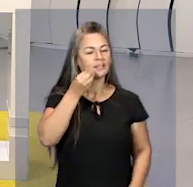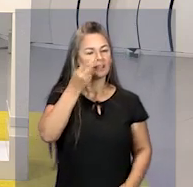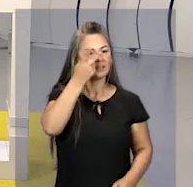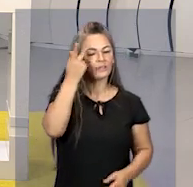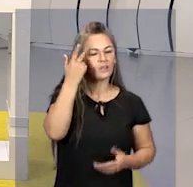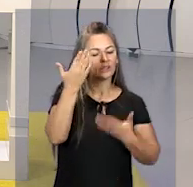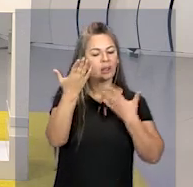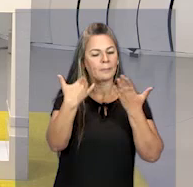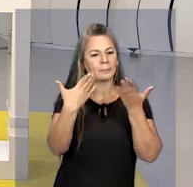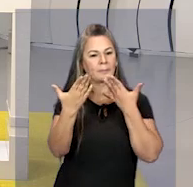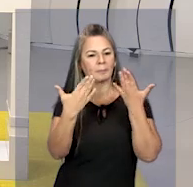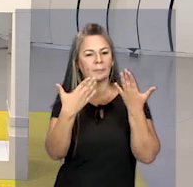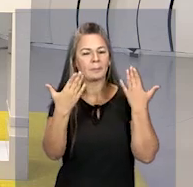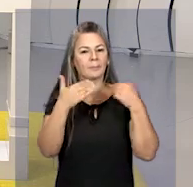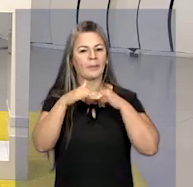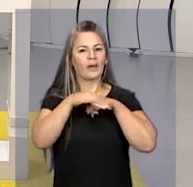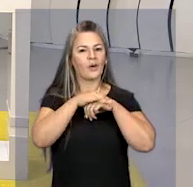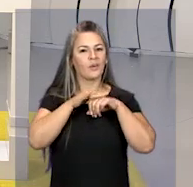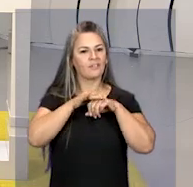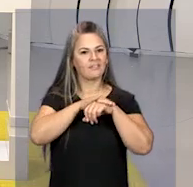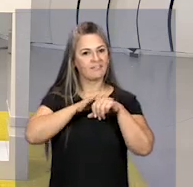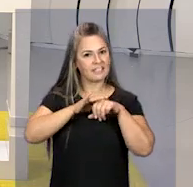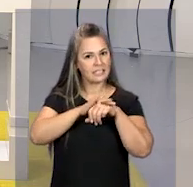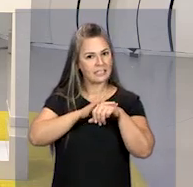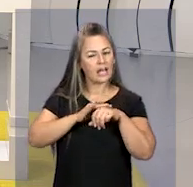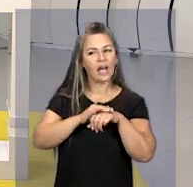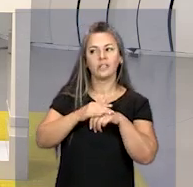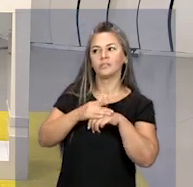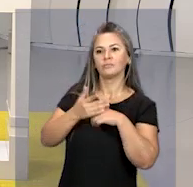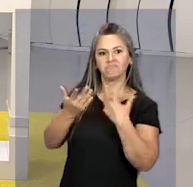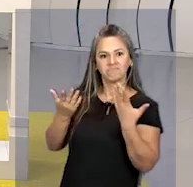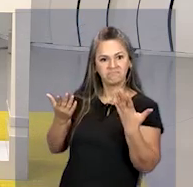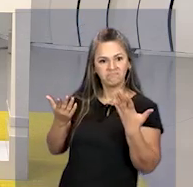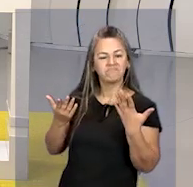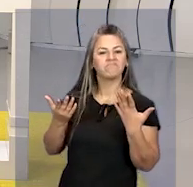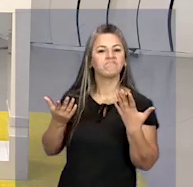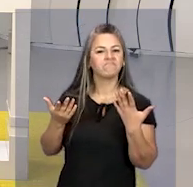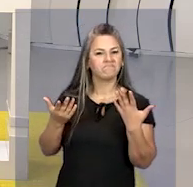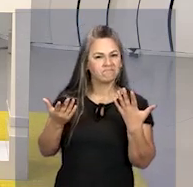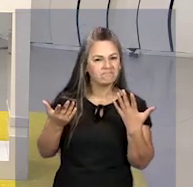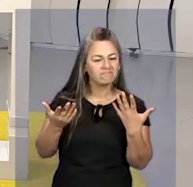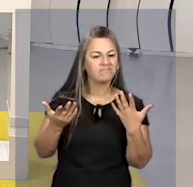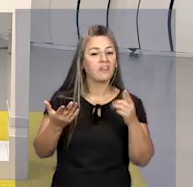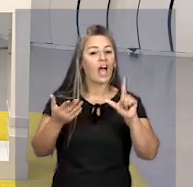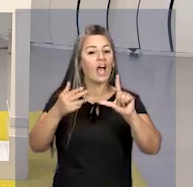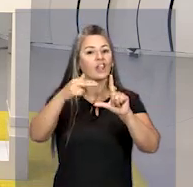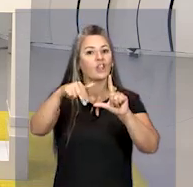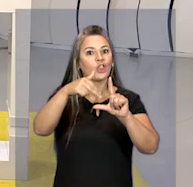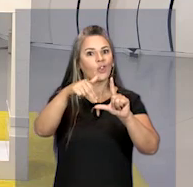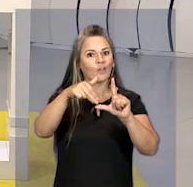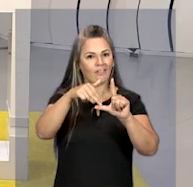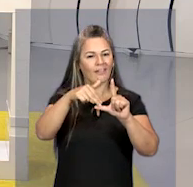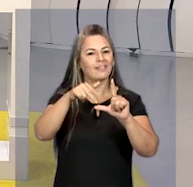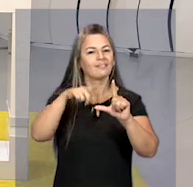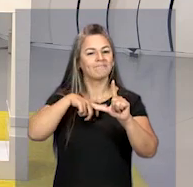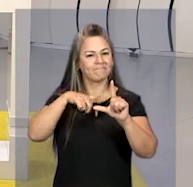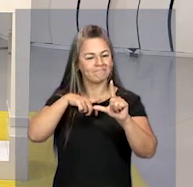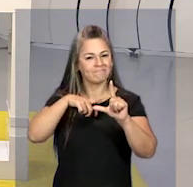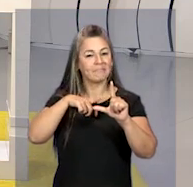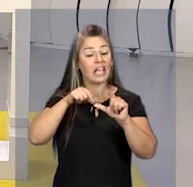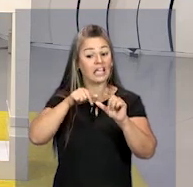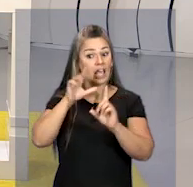discutir a respeito do que estavam assistindo, dos filmes, das novelas, principalmente das novelas que eram em série e que de fato